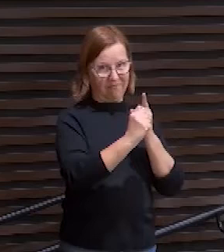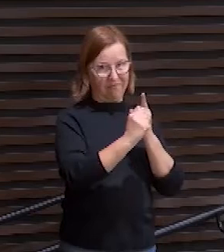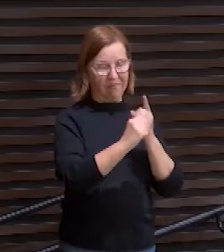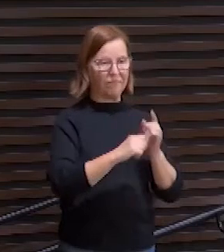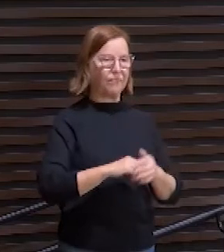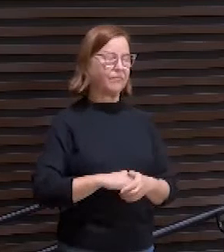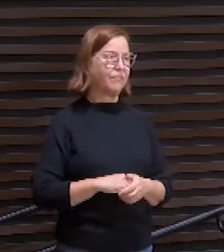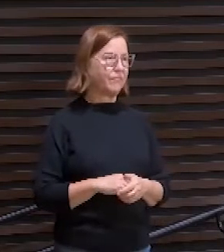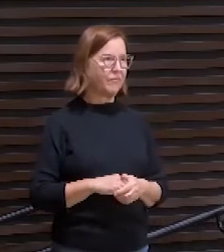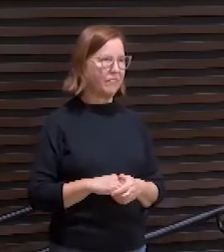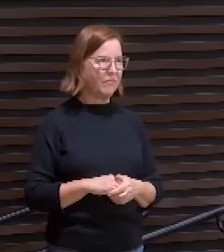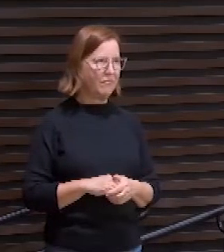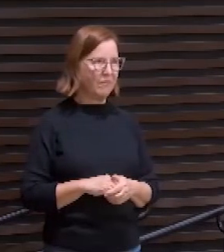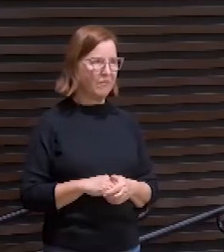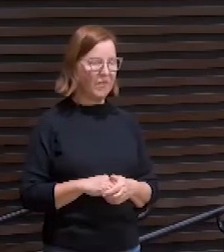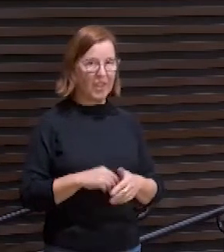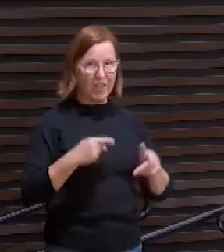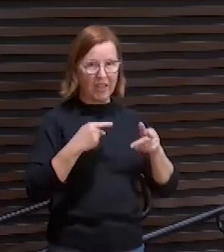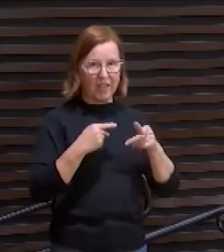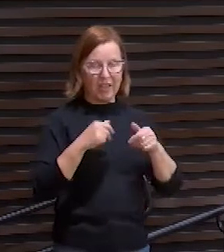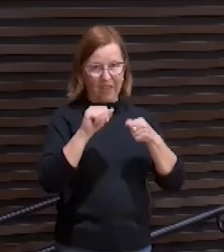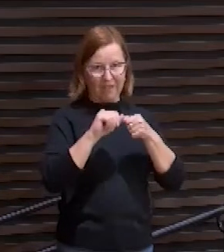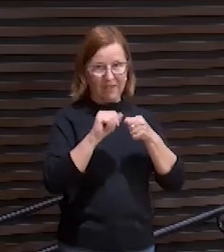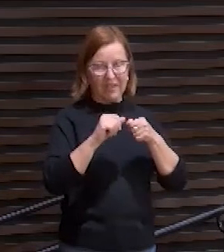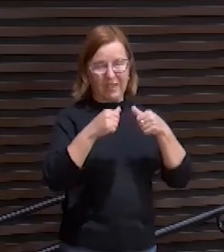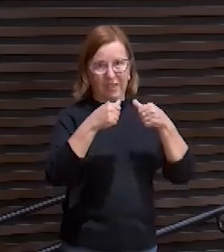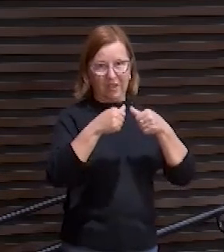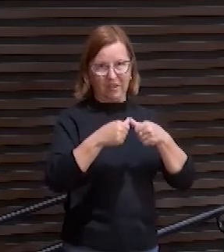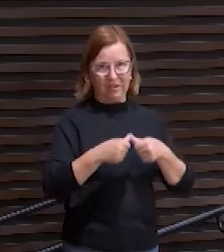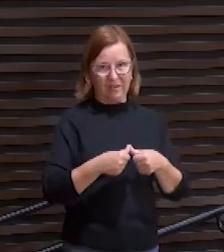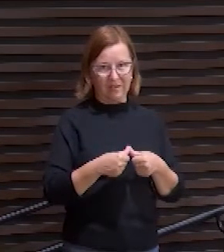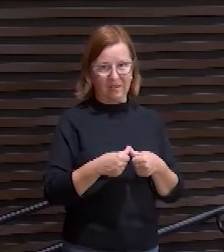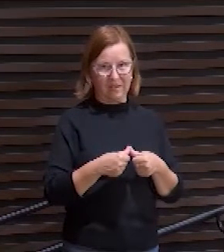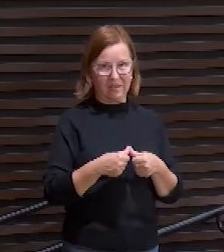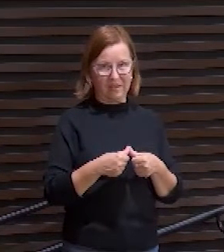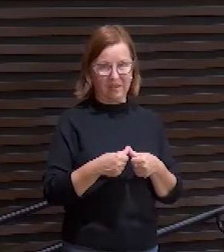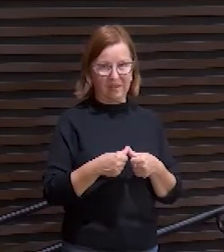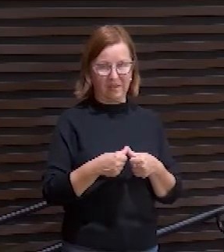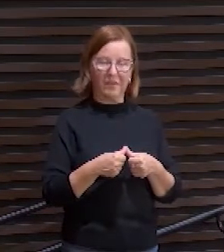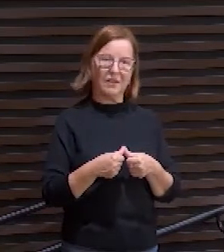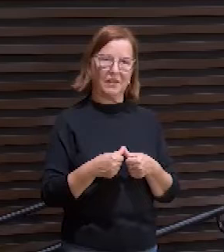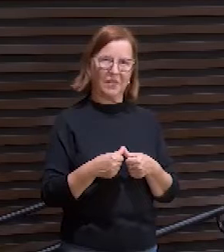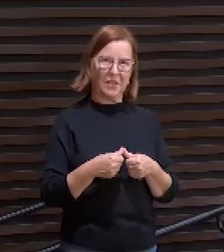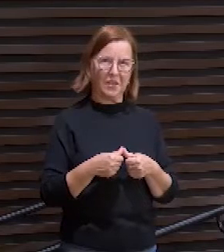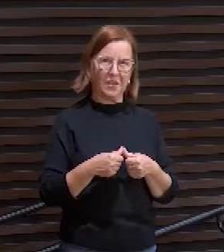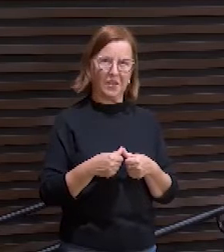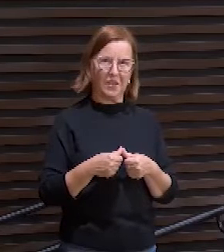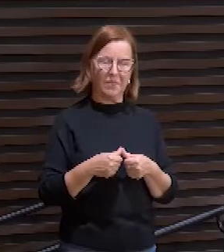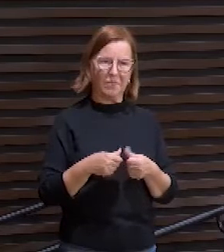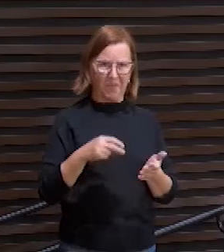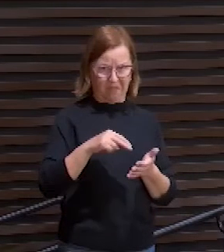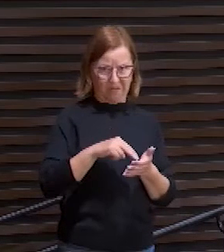E ao fazer essa afirmação para o homem rico, para o jovem rico